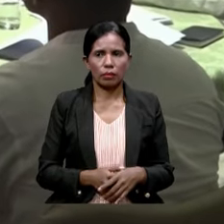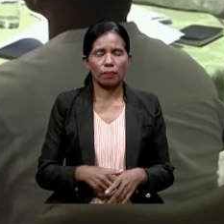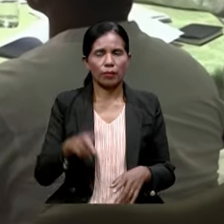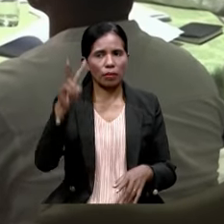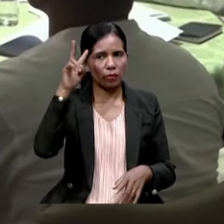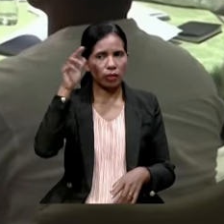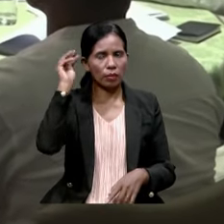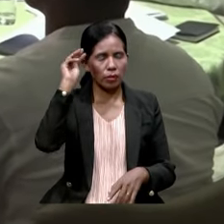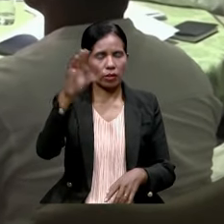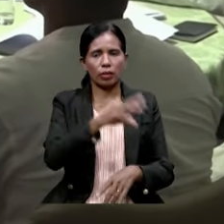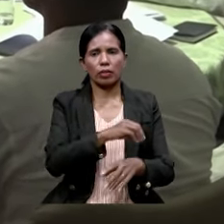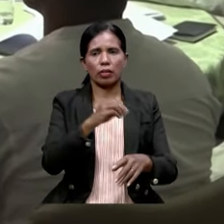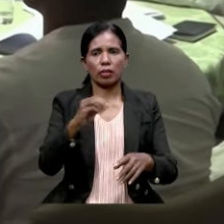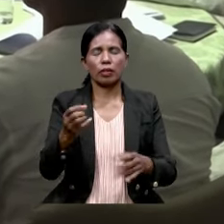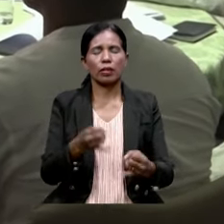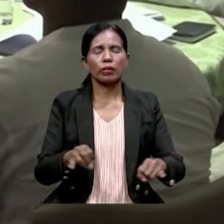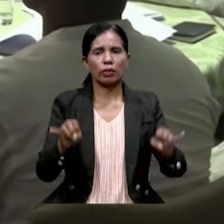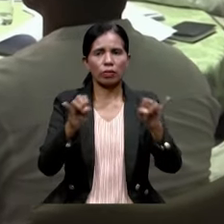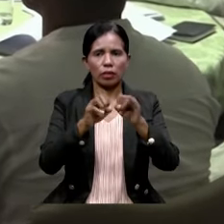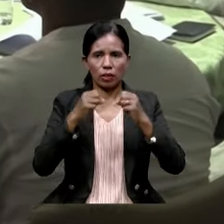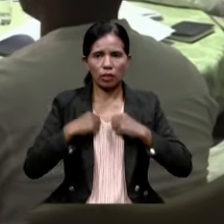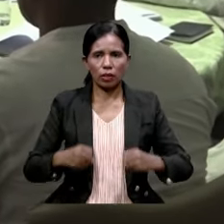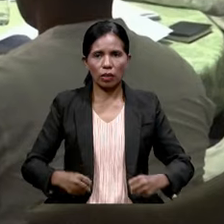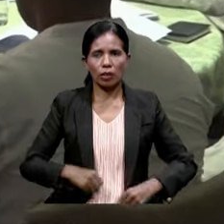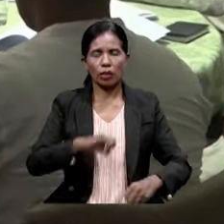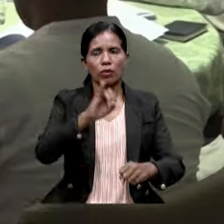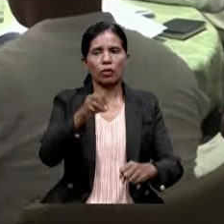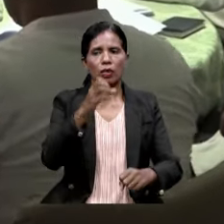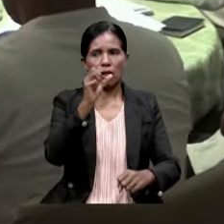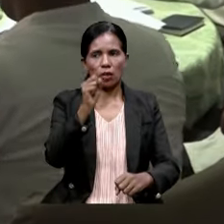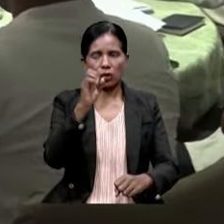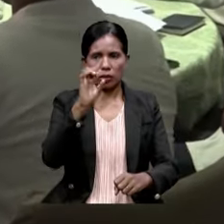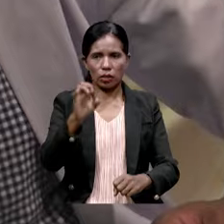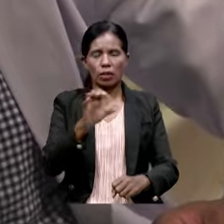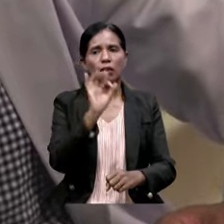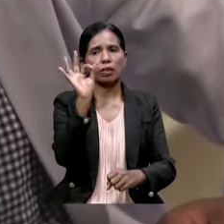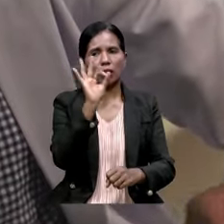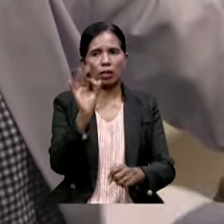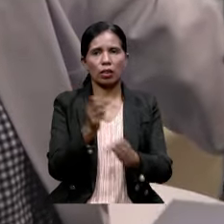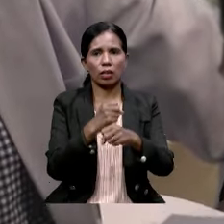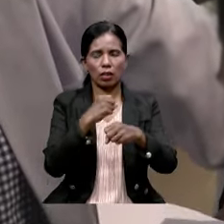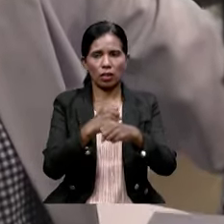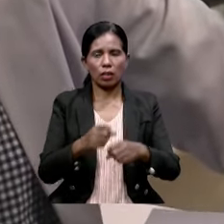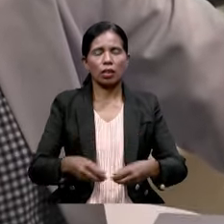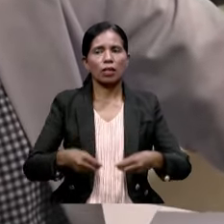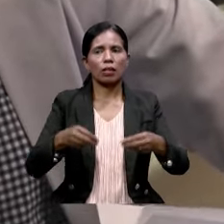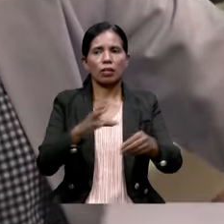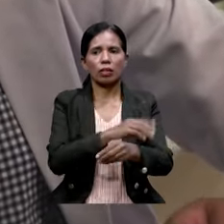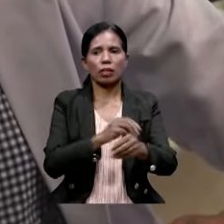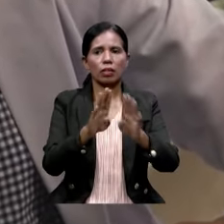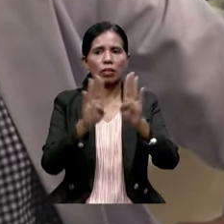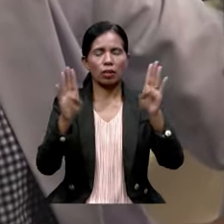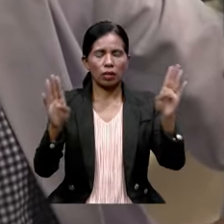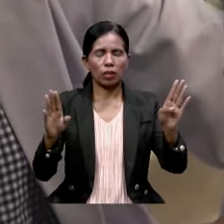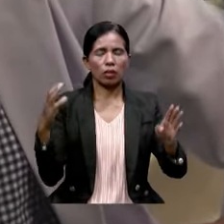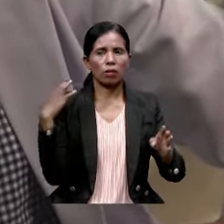Vice-ministro ba fortalecimento institucional saúde, José dos Reis Magno, sextane, halo lançamento ba padrão